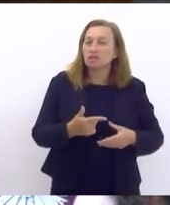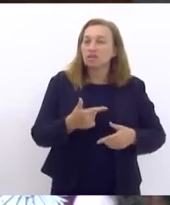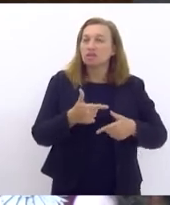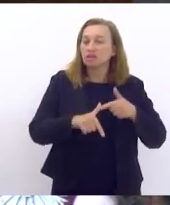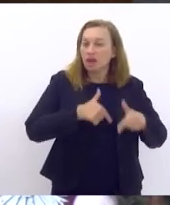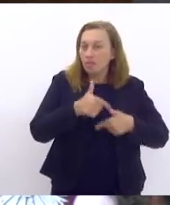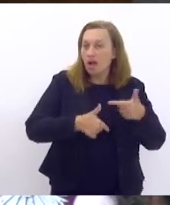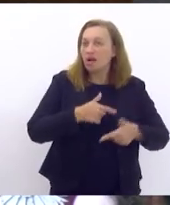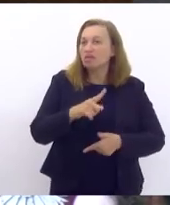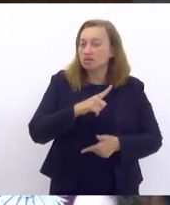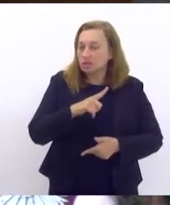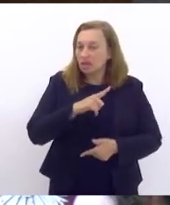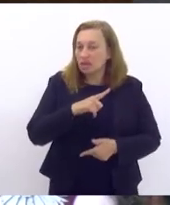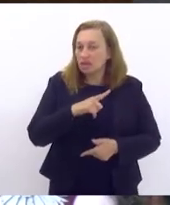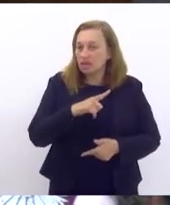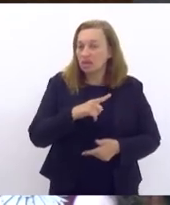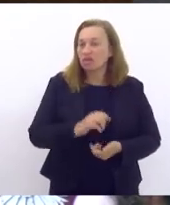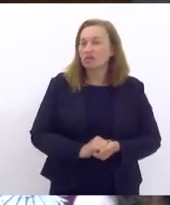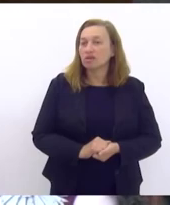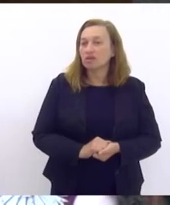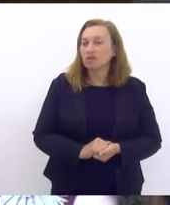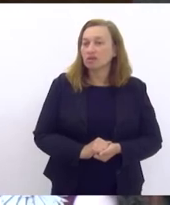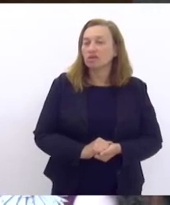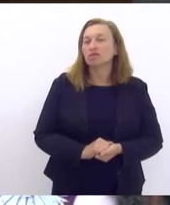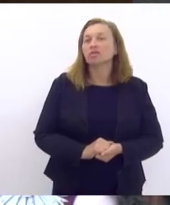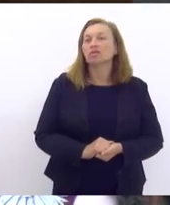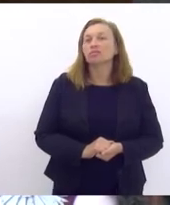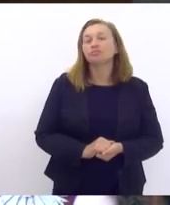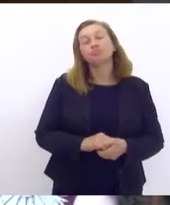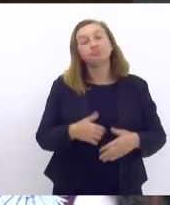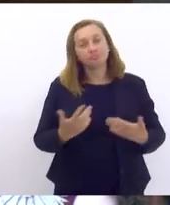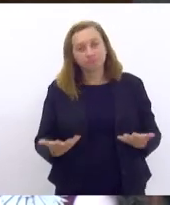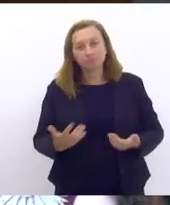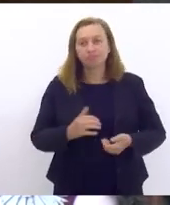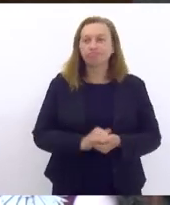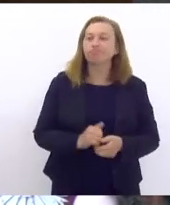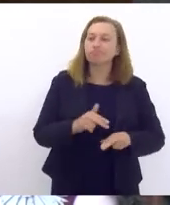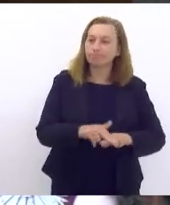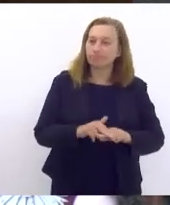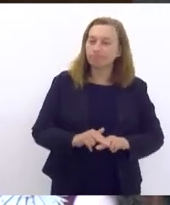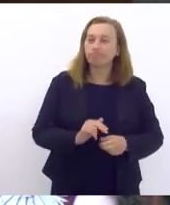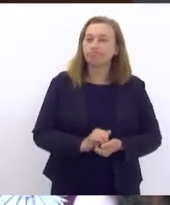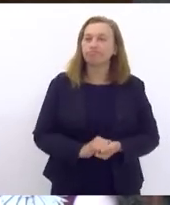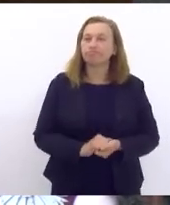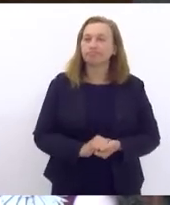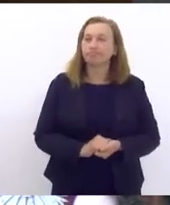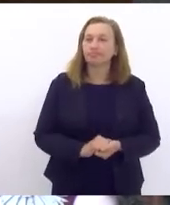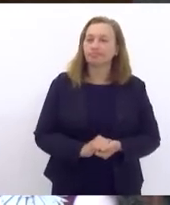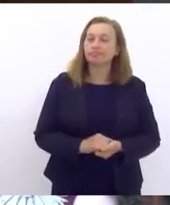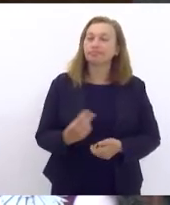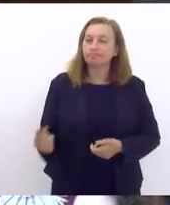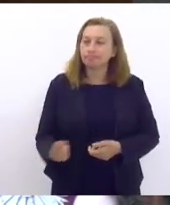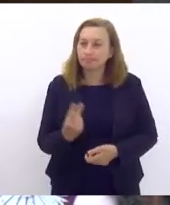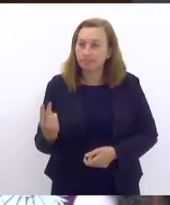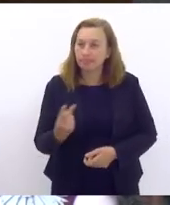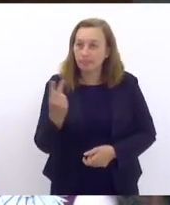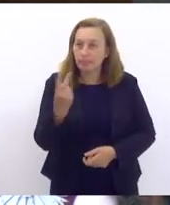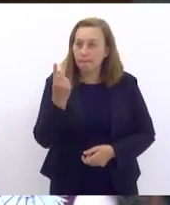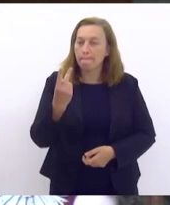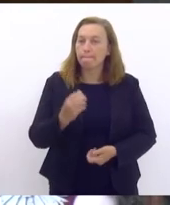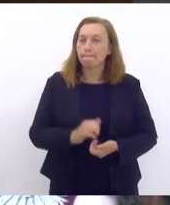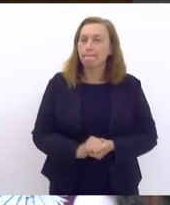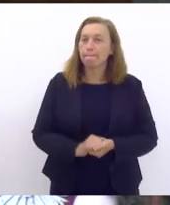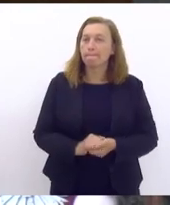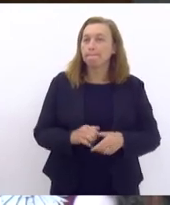é? Também no entorno, de maneira indireta. Então, por isso, e pela valorização